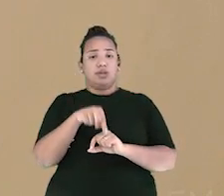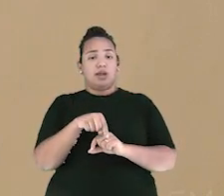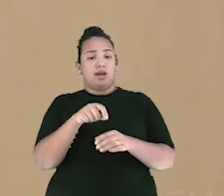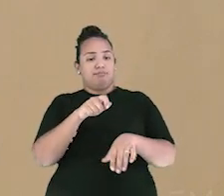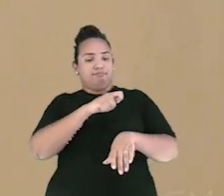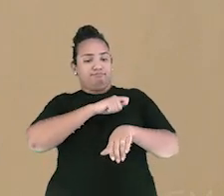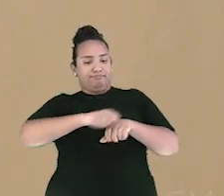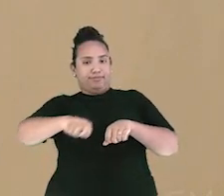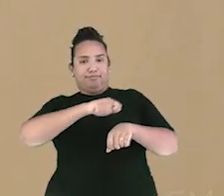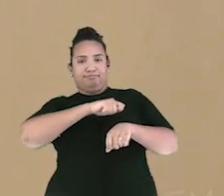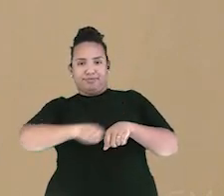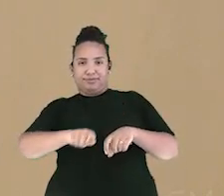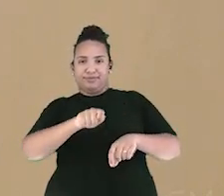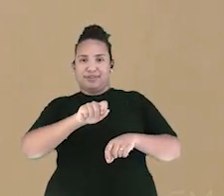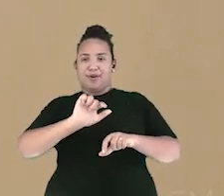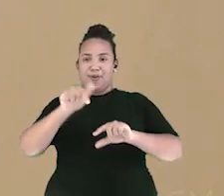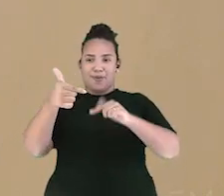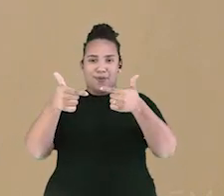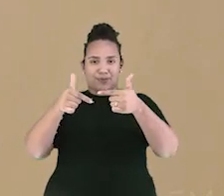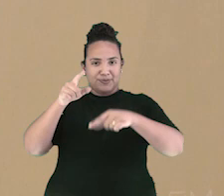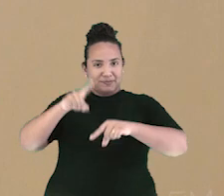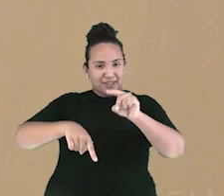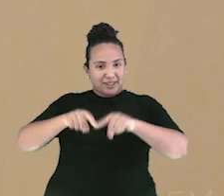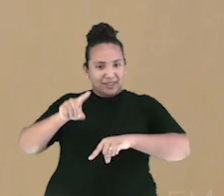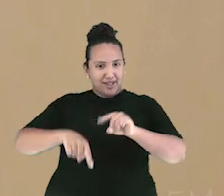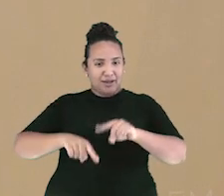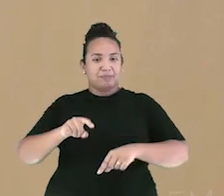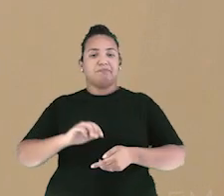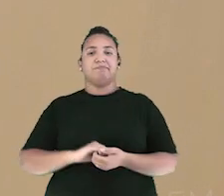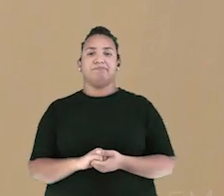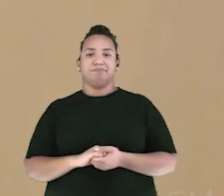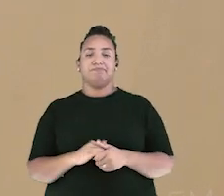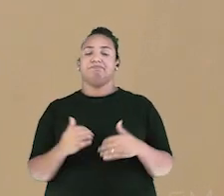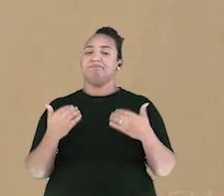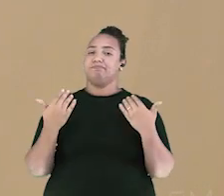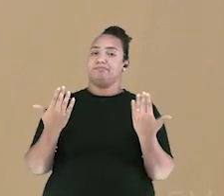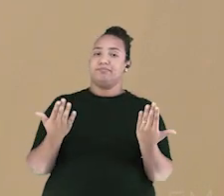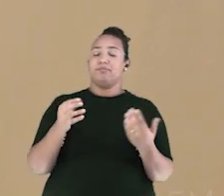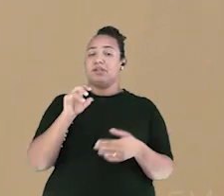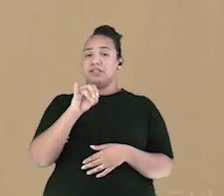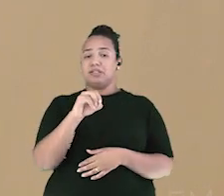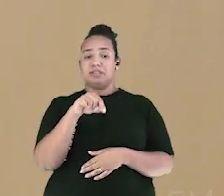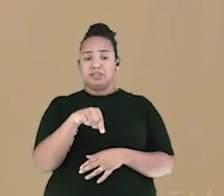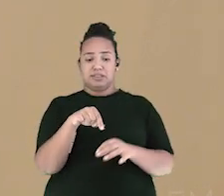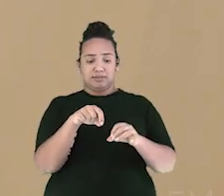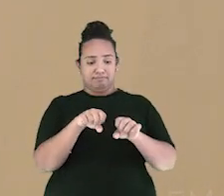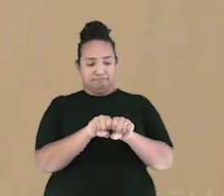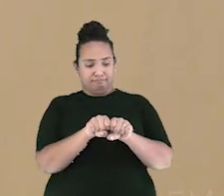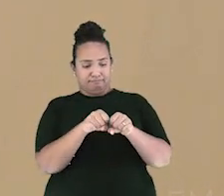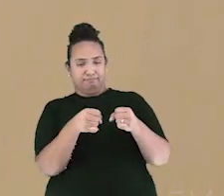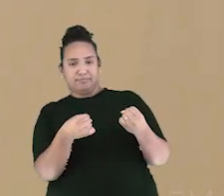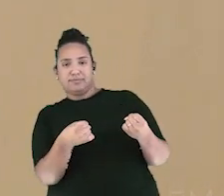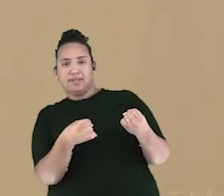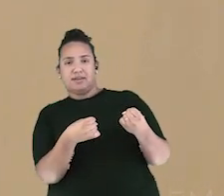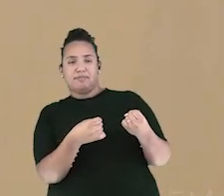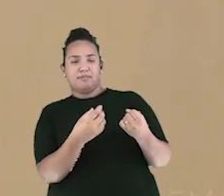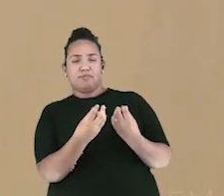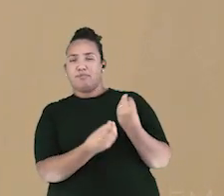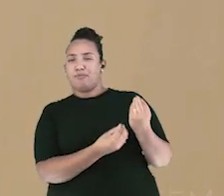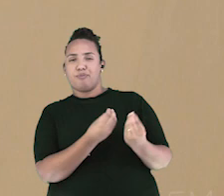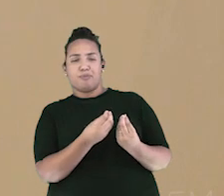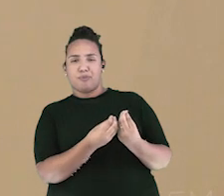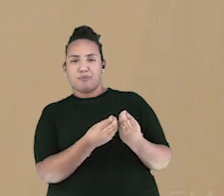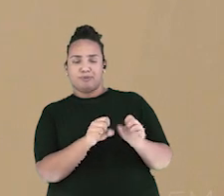sua capacidade de riscar outros materiais. Então, se a dureza não impede a quebra, então o que é que impede a quebra